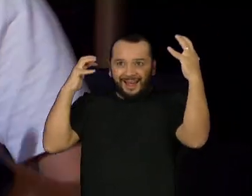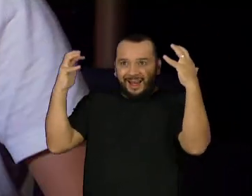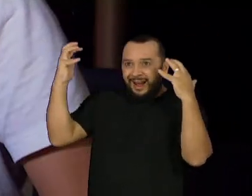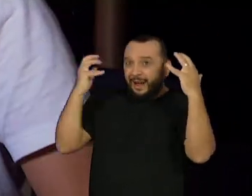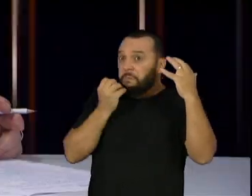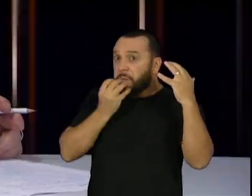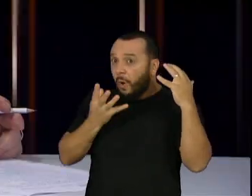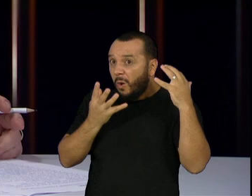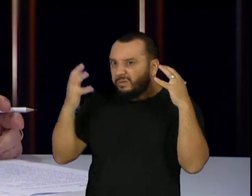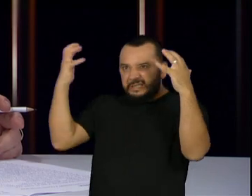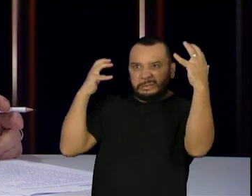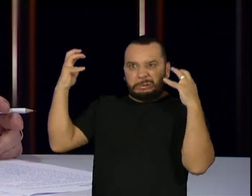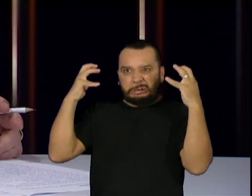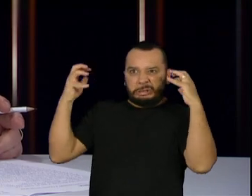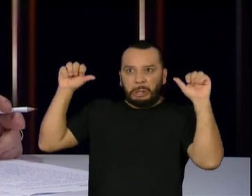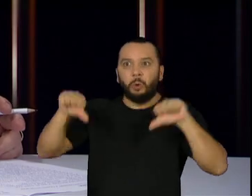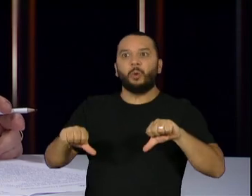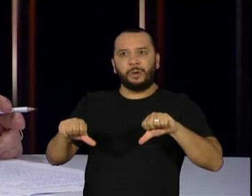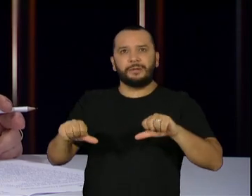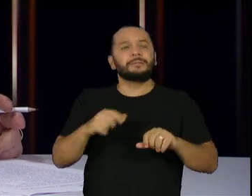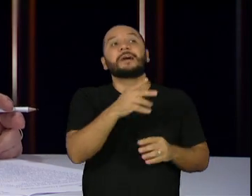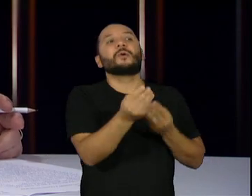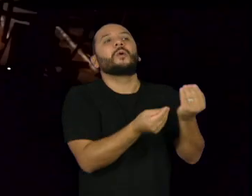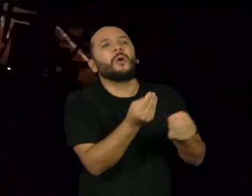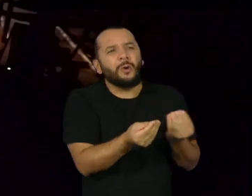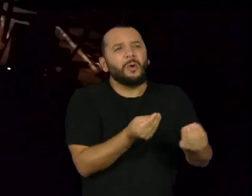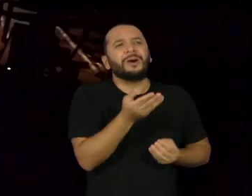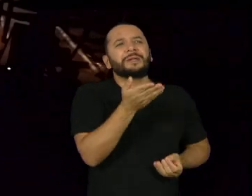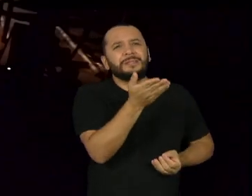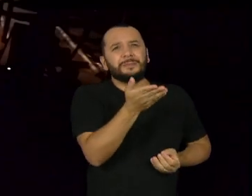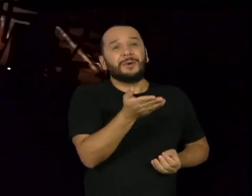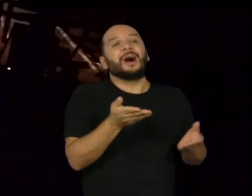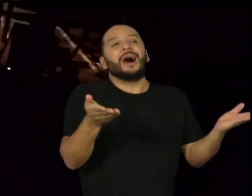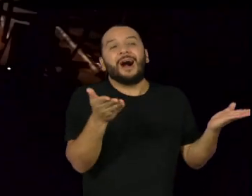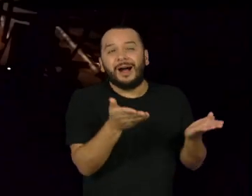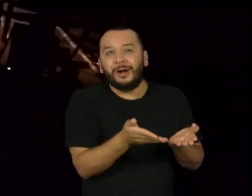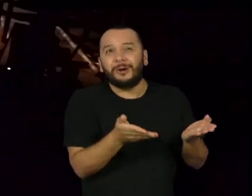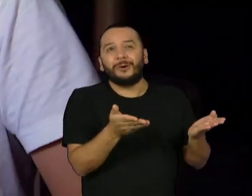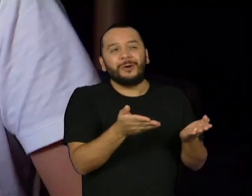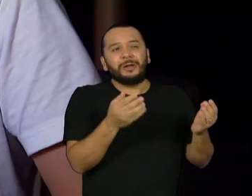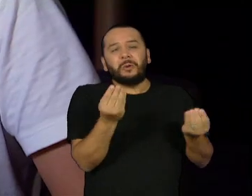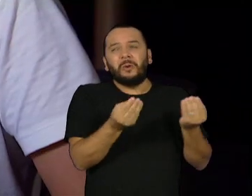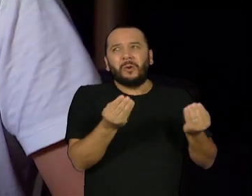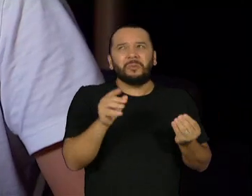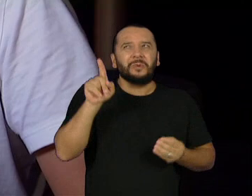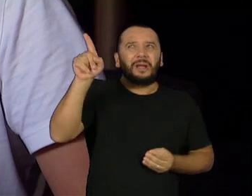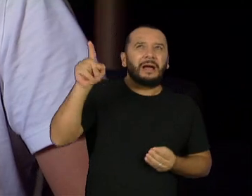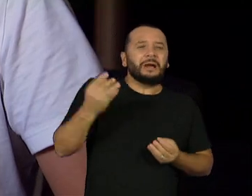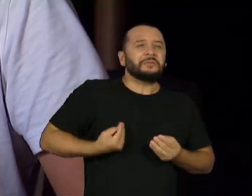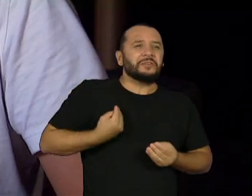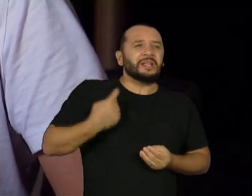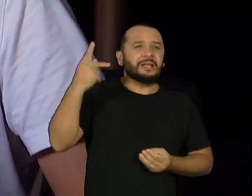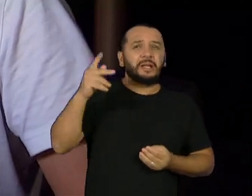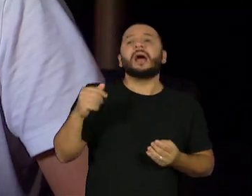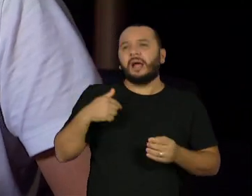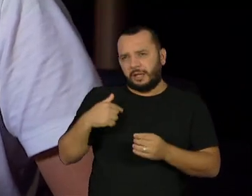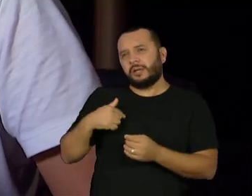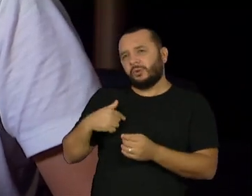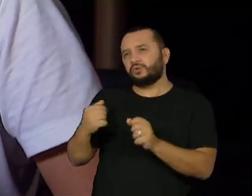sentidos Expectativa. diferentes. O que será que está falando agora? É isso? Assim, eu estava com alguém que eu admirava